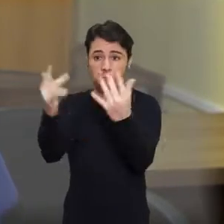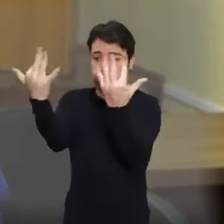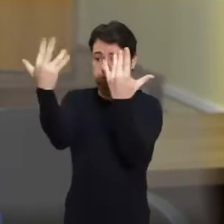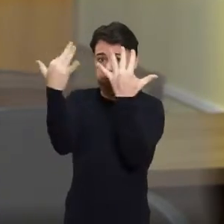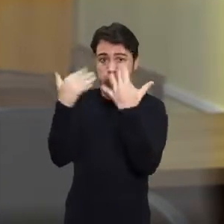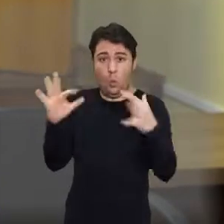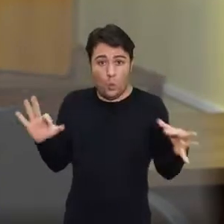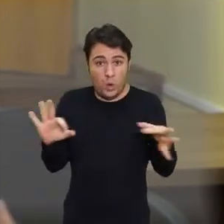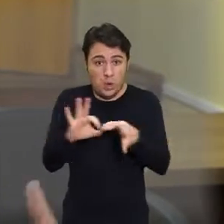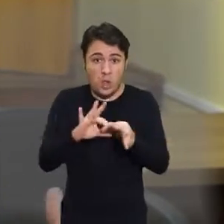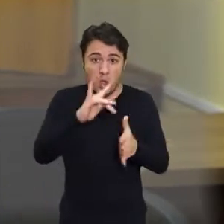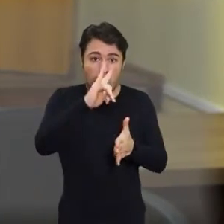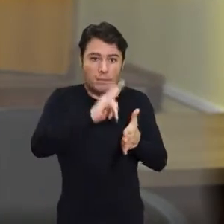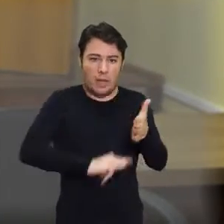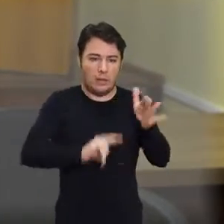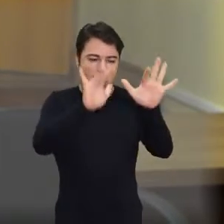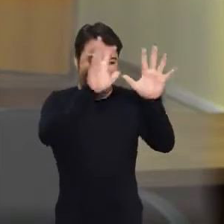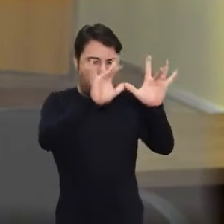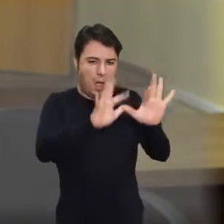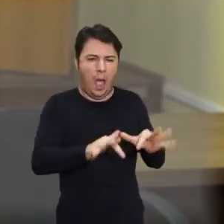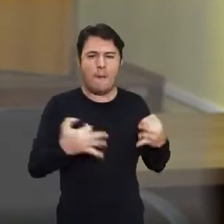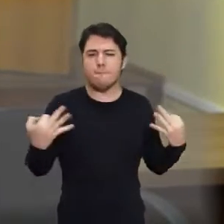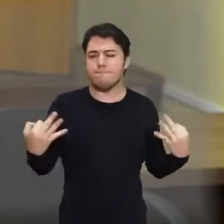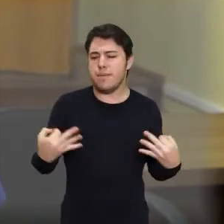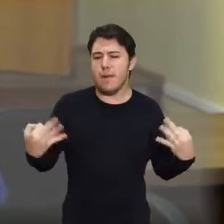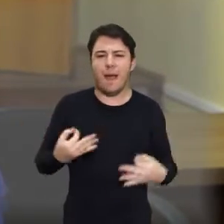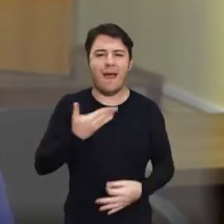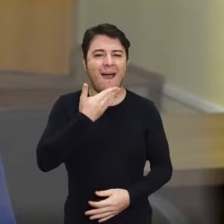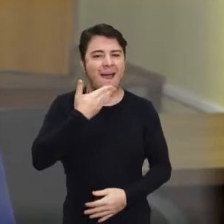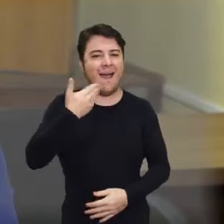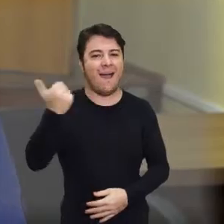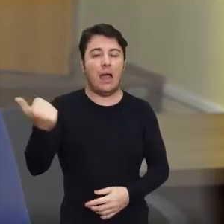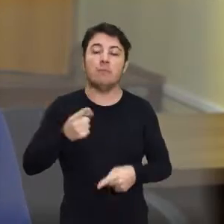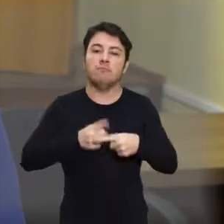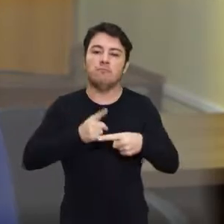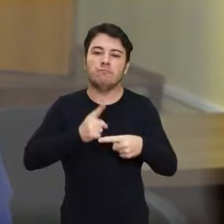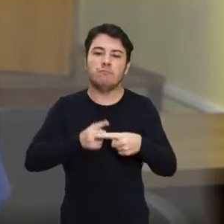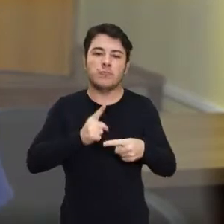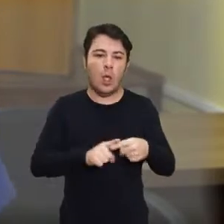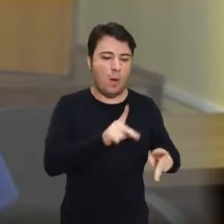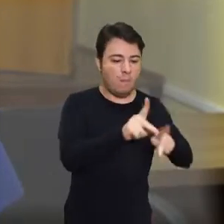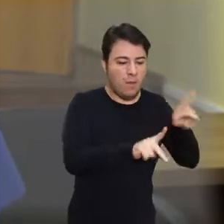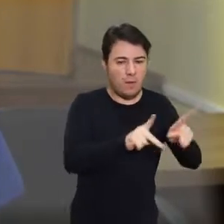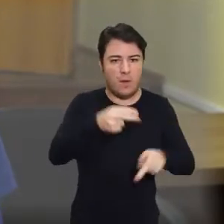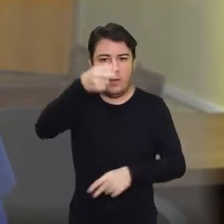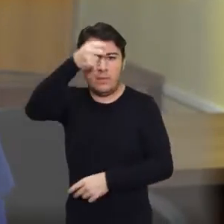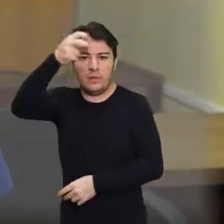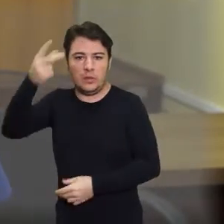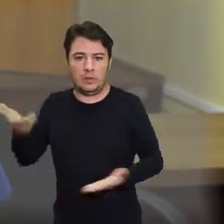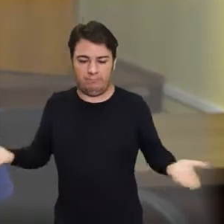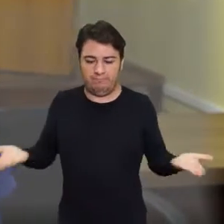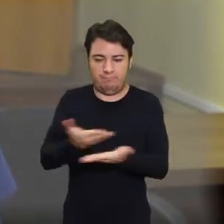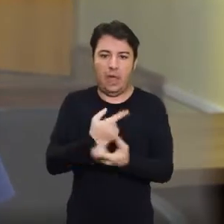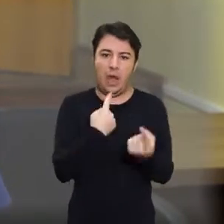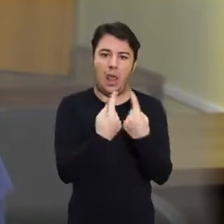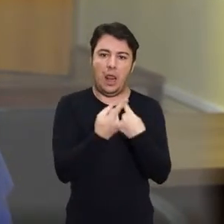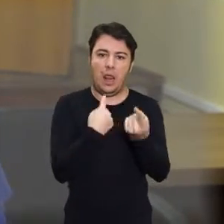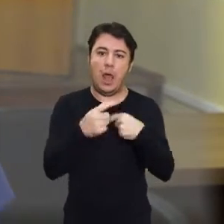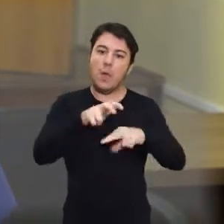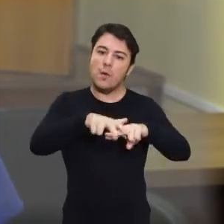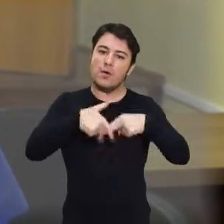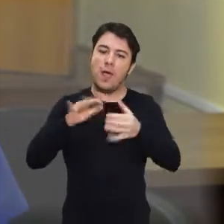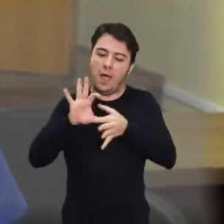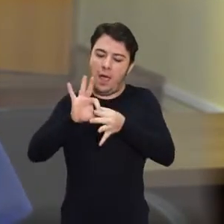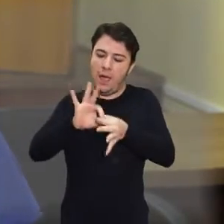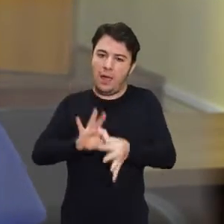pessoas participam essas peças elas enriquecem porque aí administração conseguem concatenar todas as demandas da comunidade